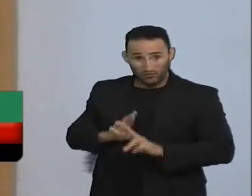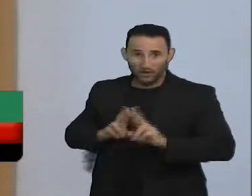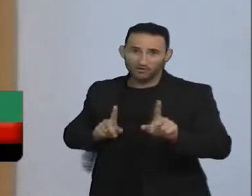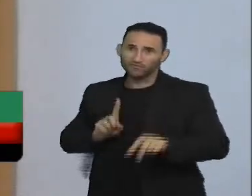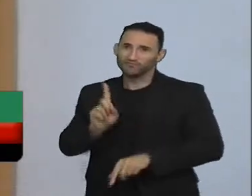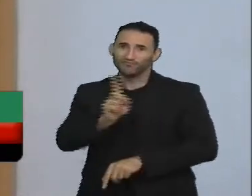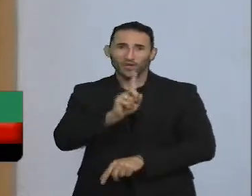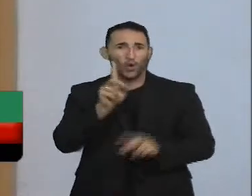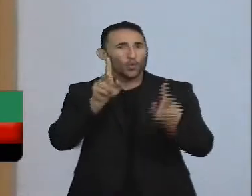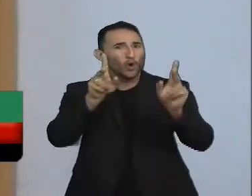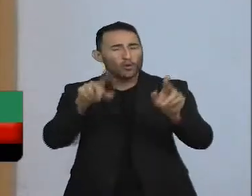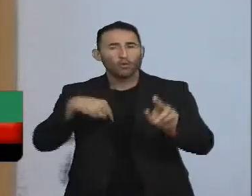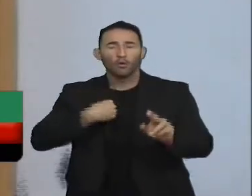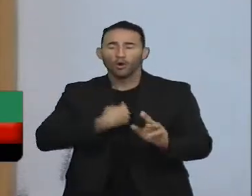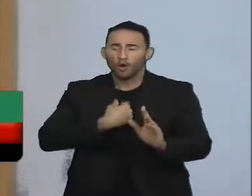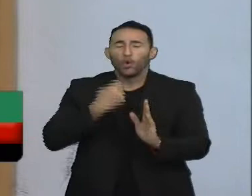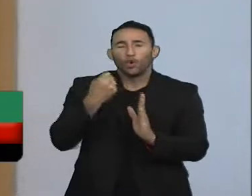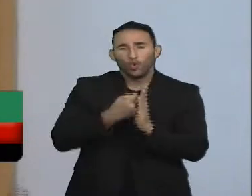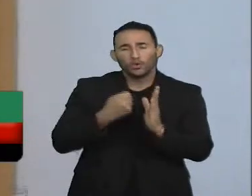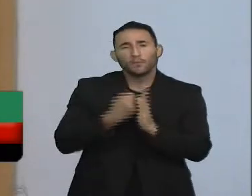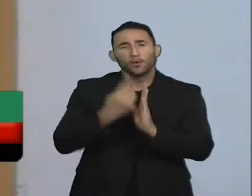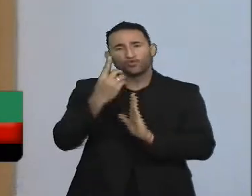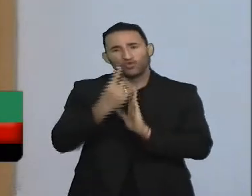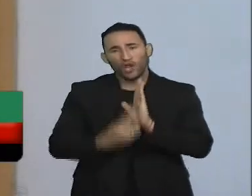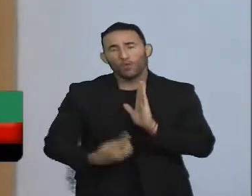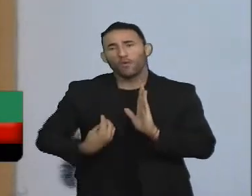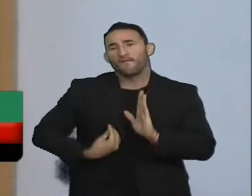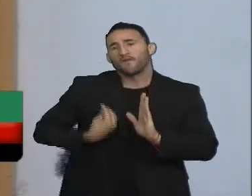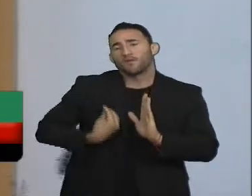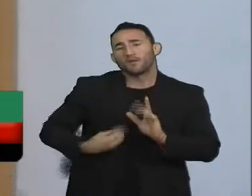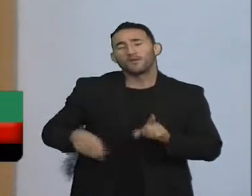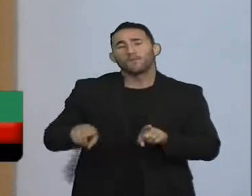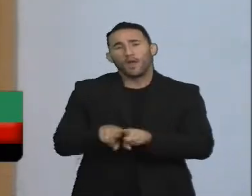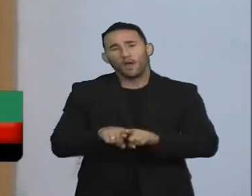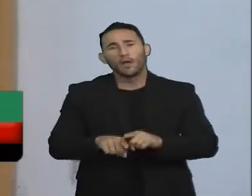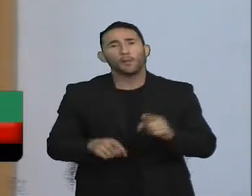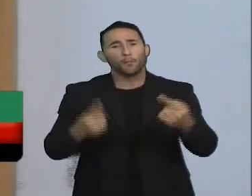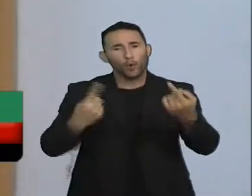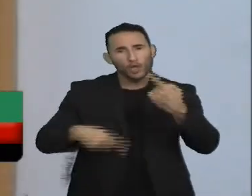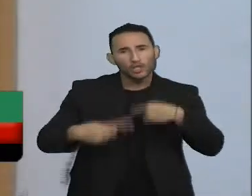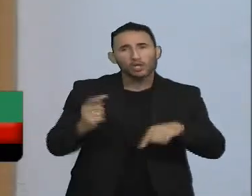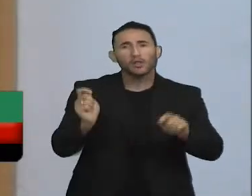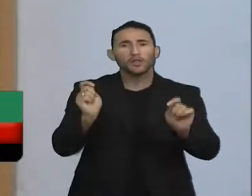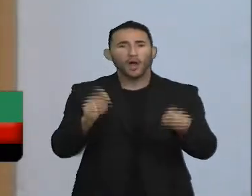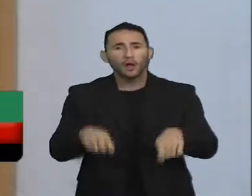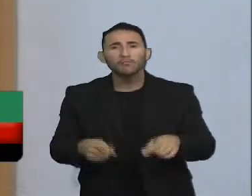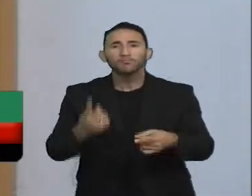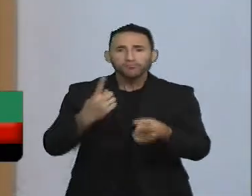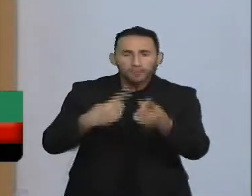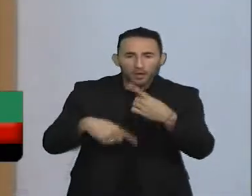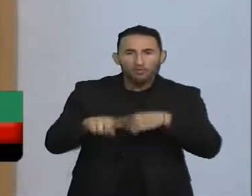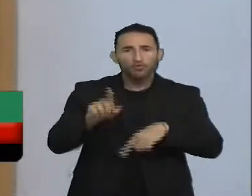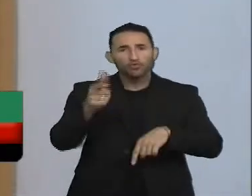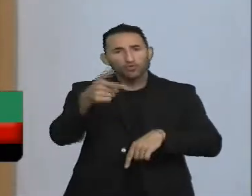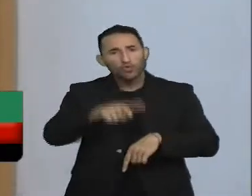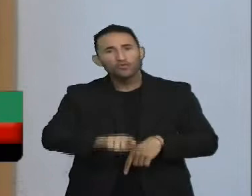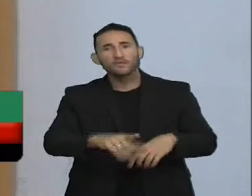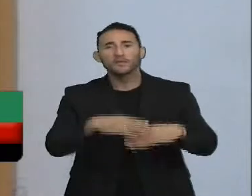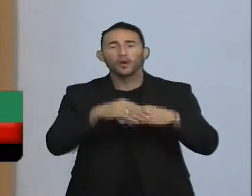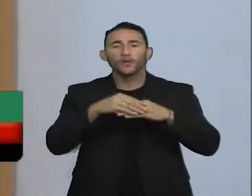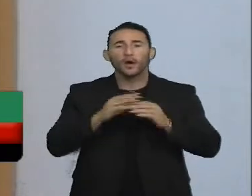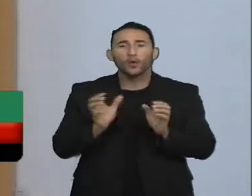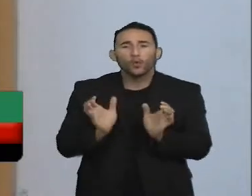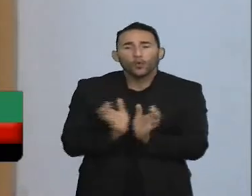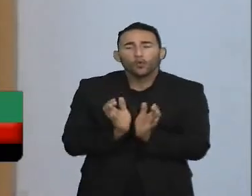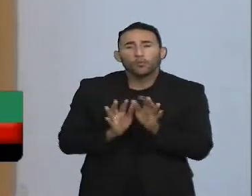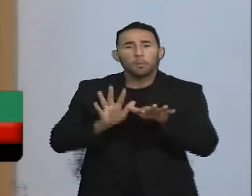direito, pela vida, e para que a política seja esse grande instrumento. Então, novamente, eu quero aqui saudar a comissão de peregrinos que está